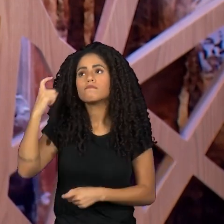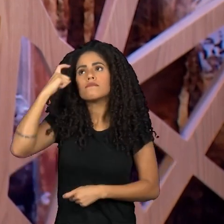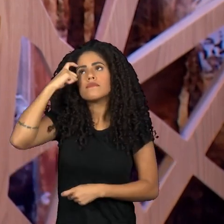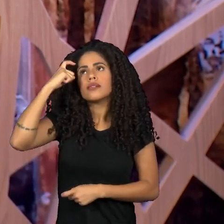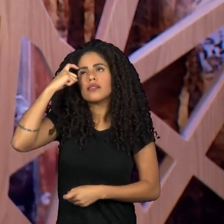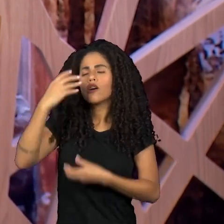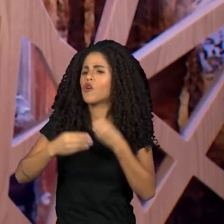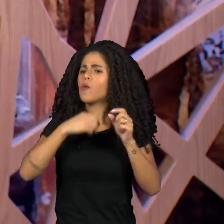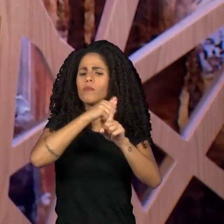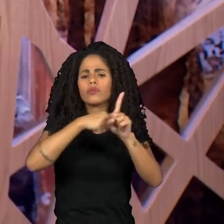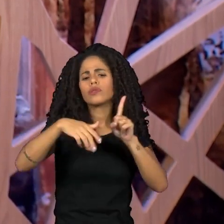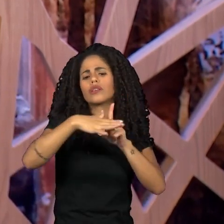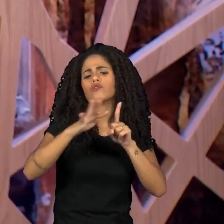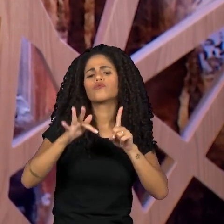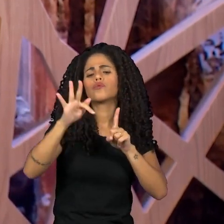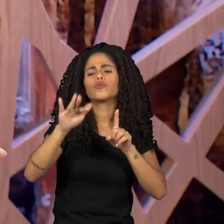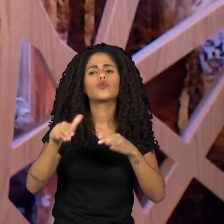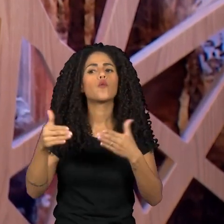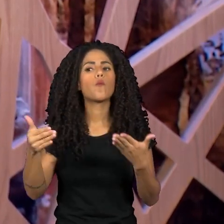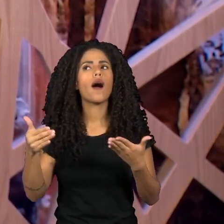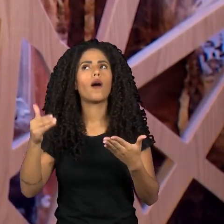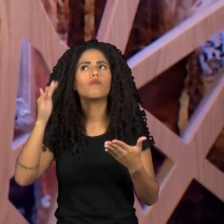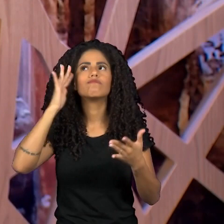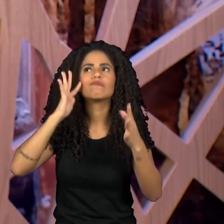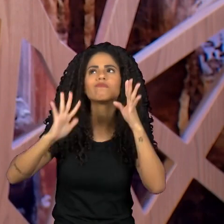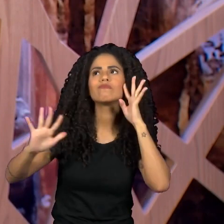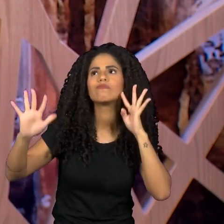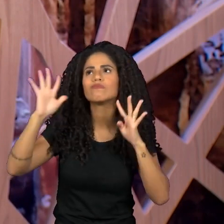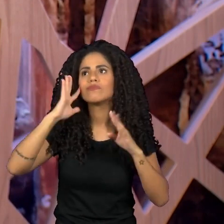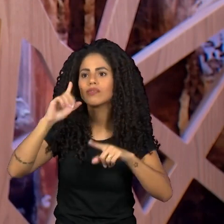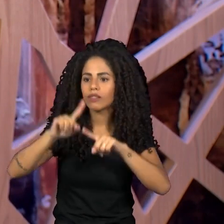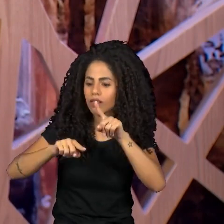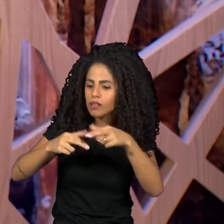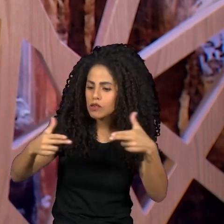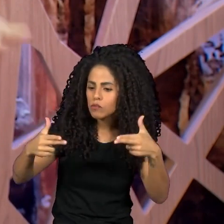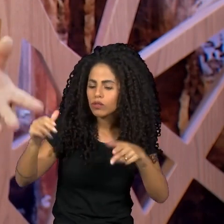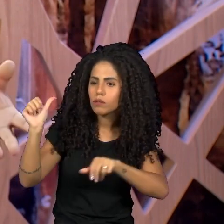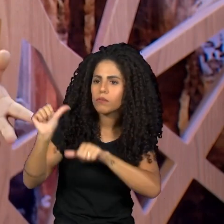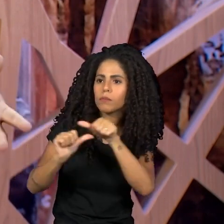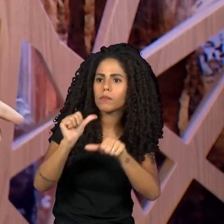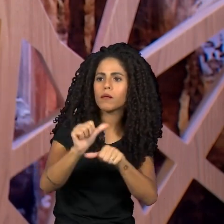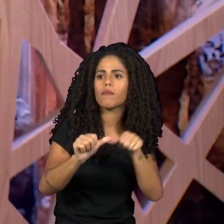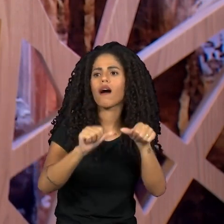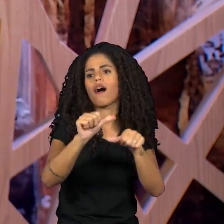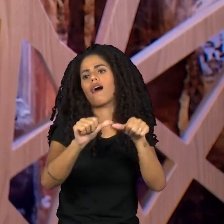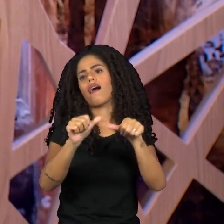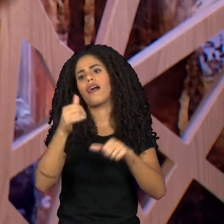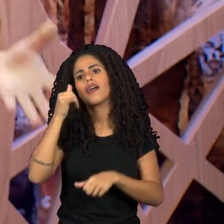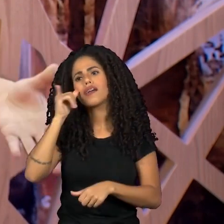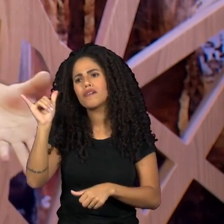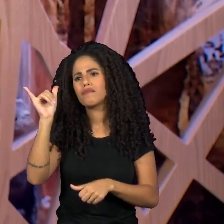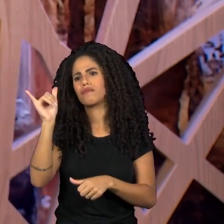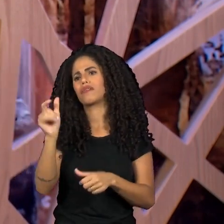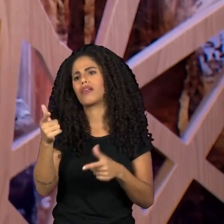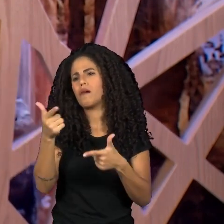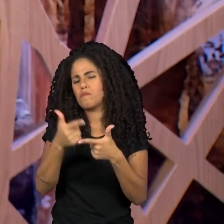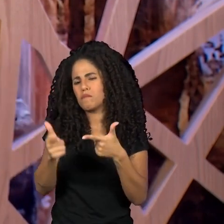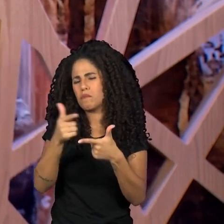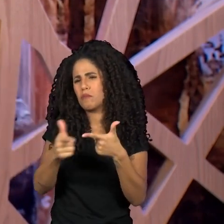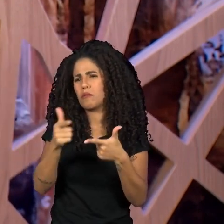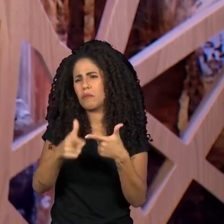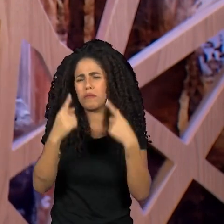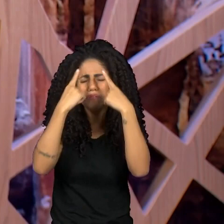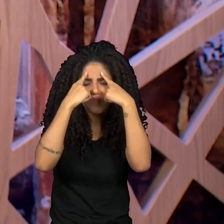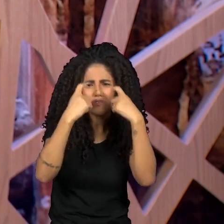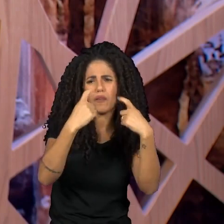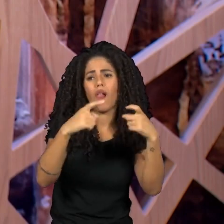gente quer construir, né? A gente quer mudanças materiais, a gente quer que o nosso povo não morra, né, na mão da violência, não quer